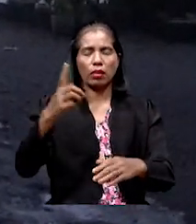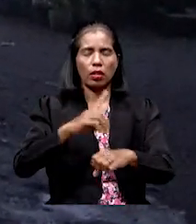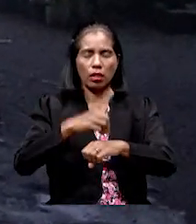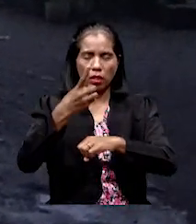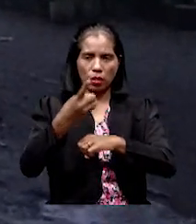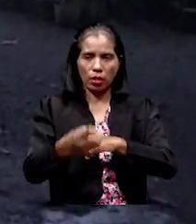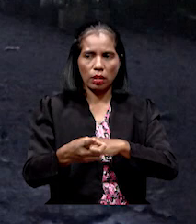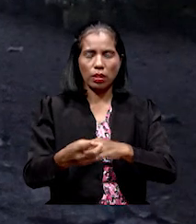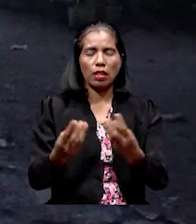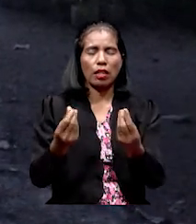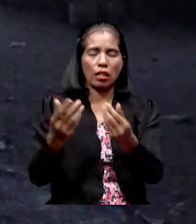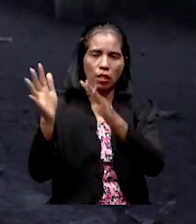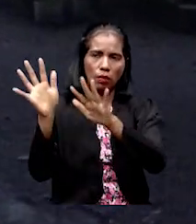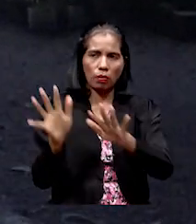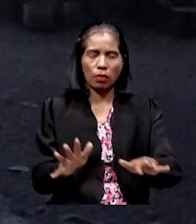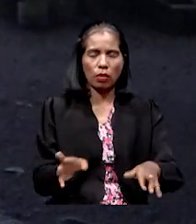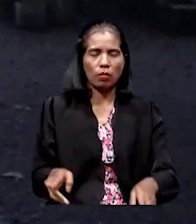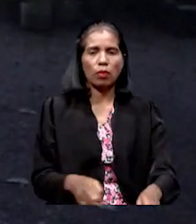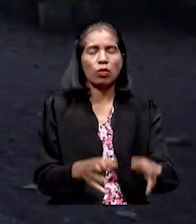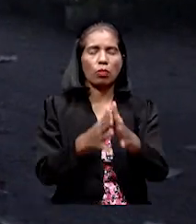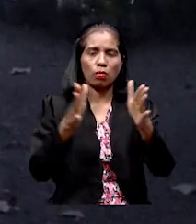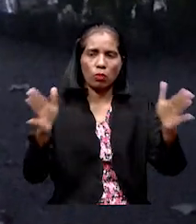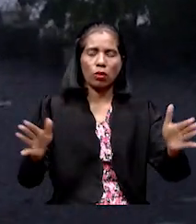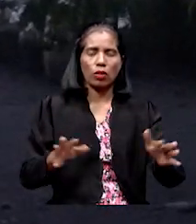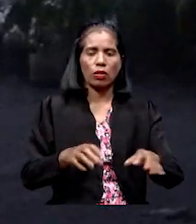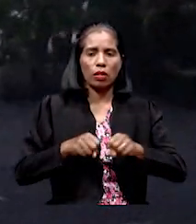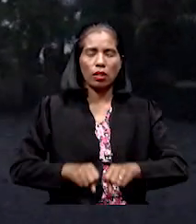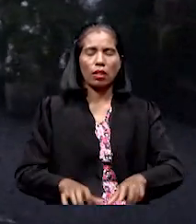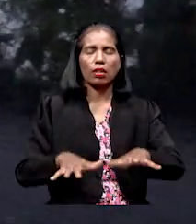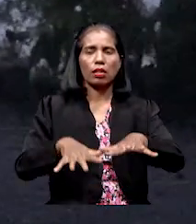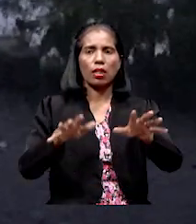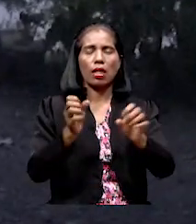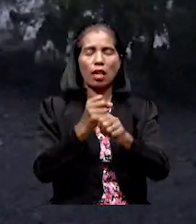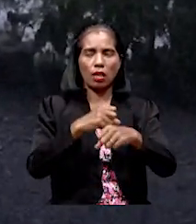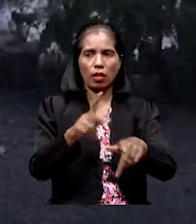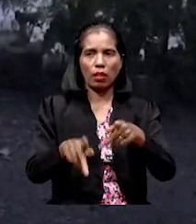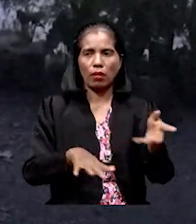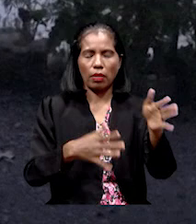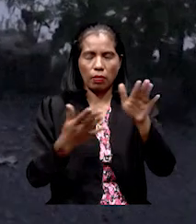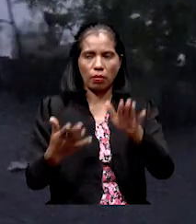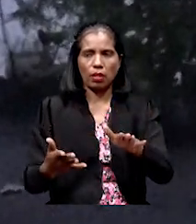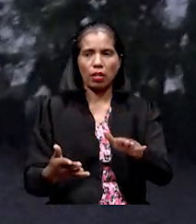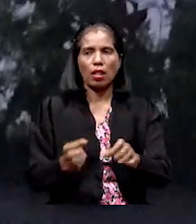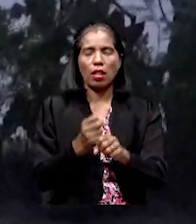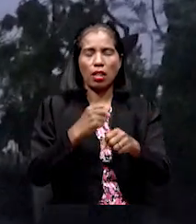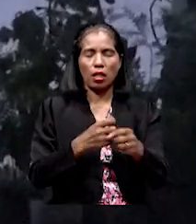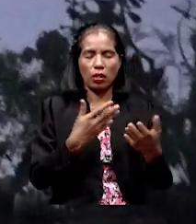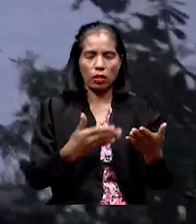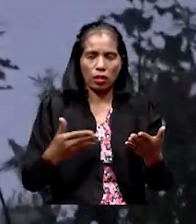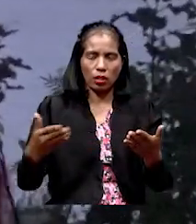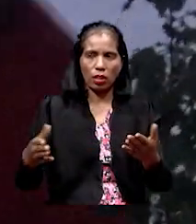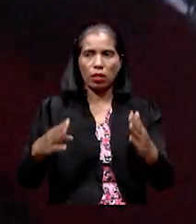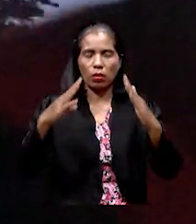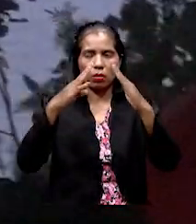desastre rai halai mota bot no tasi sai nebe halakong emani vida estraga sesang no uma komunidade